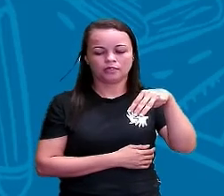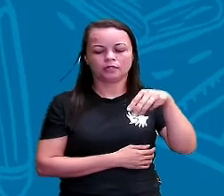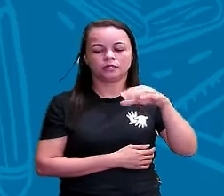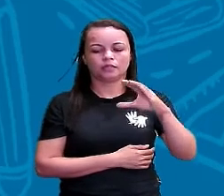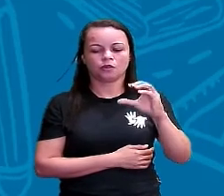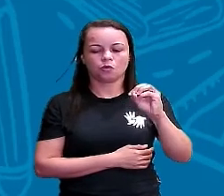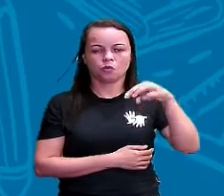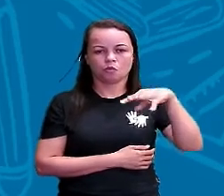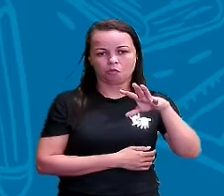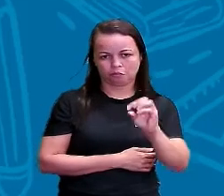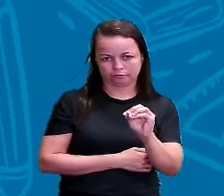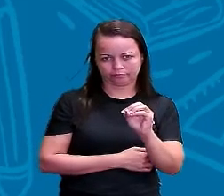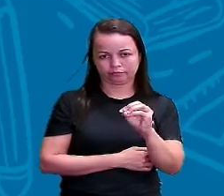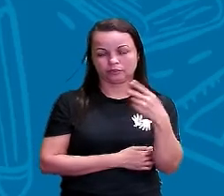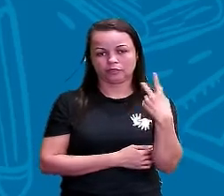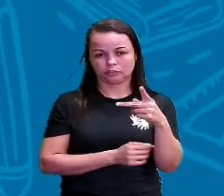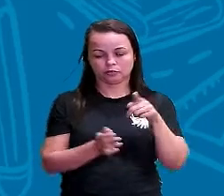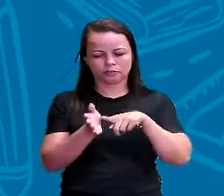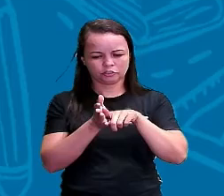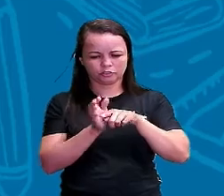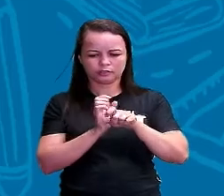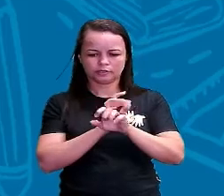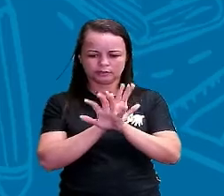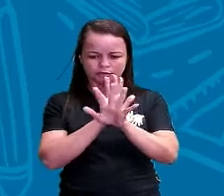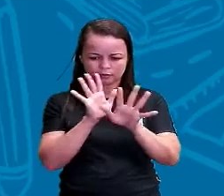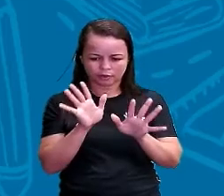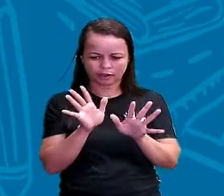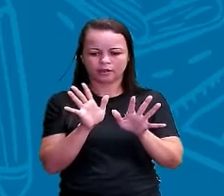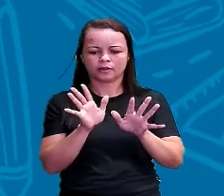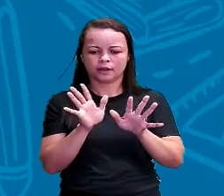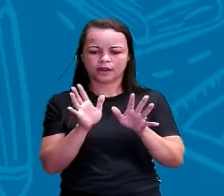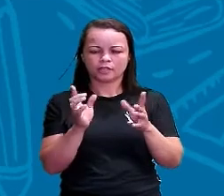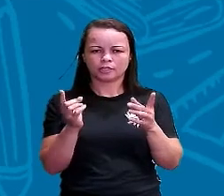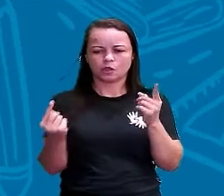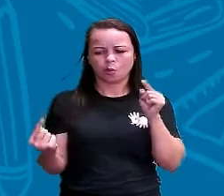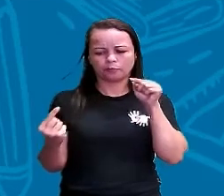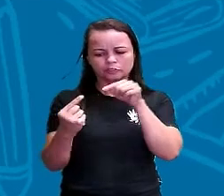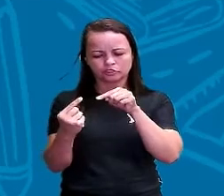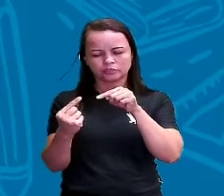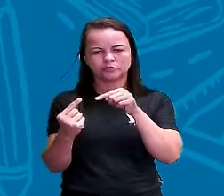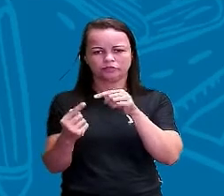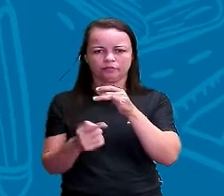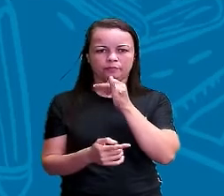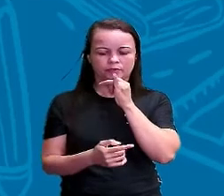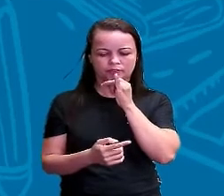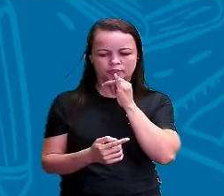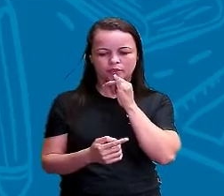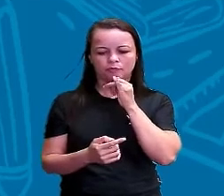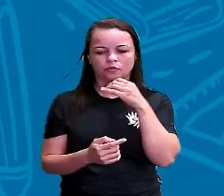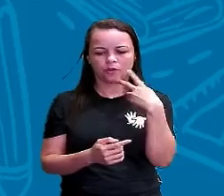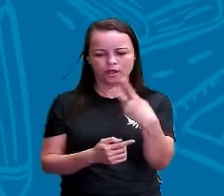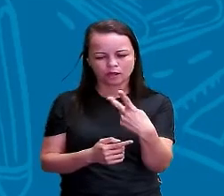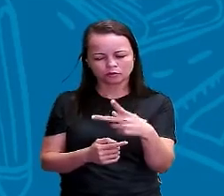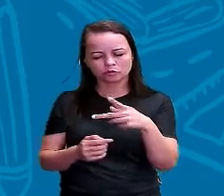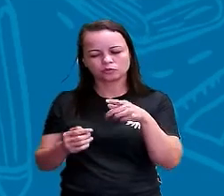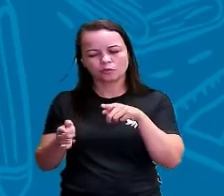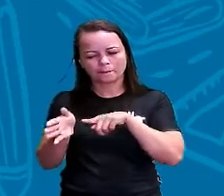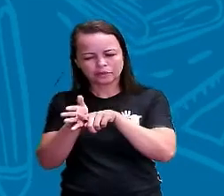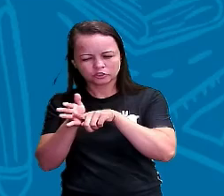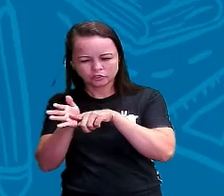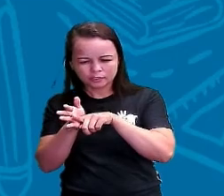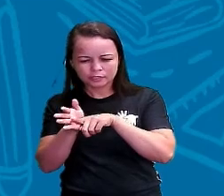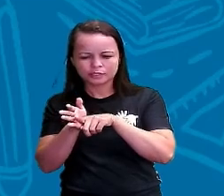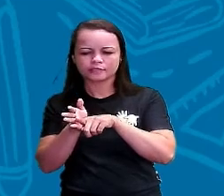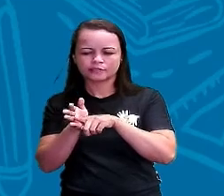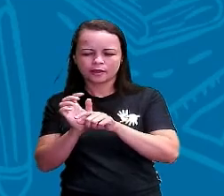a sua pesquisa é clara e objetiva, né? Ela é clara e ela também é objetiva. Então, eu estou adicionando. Ela